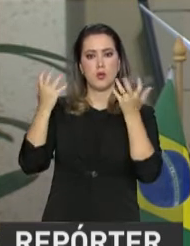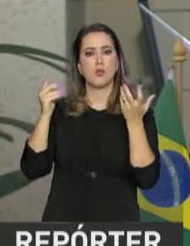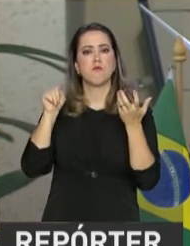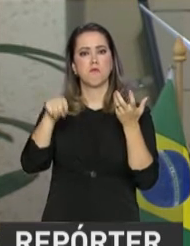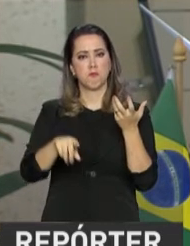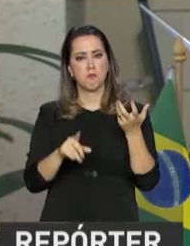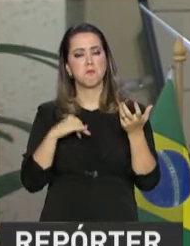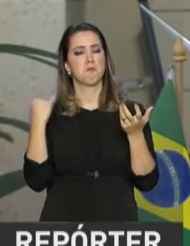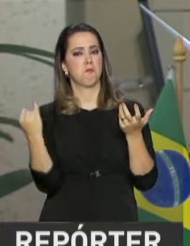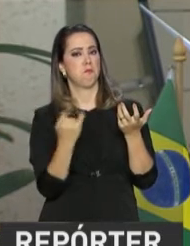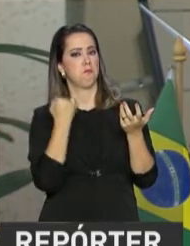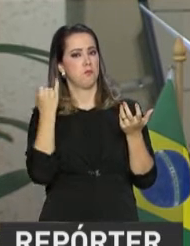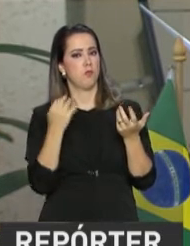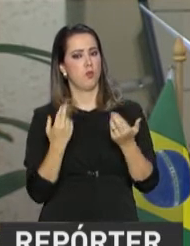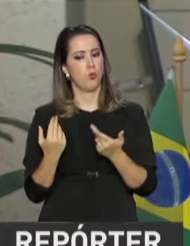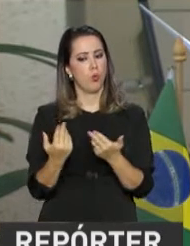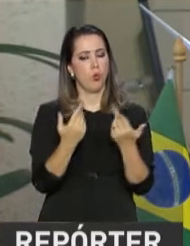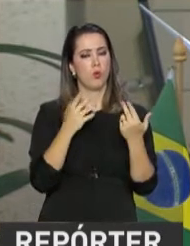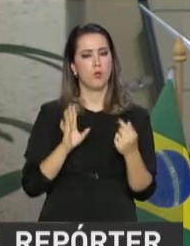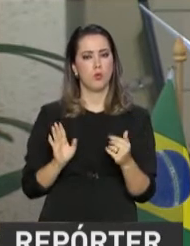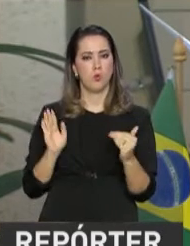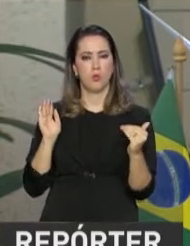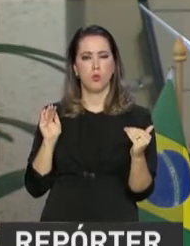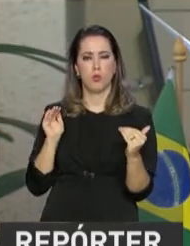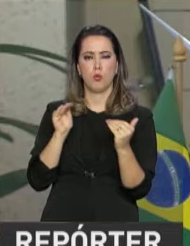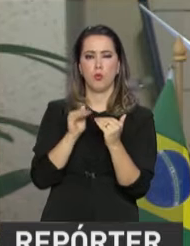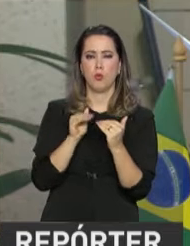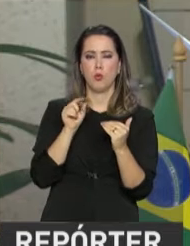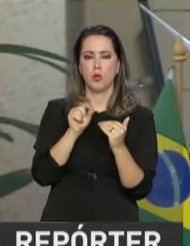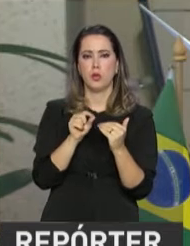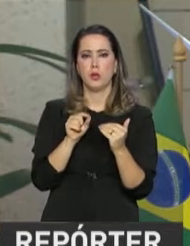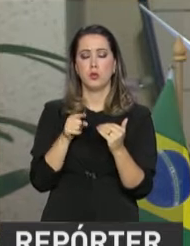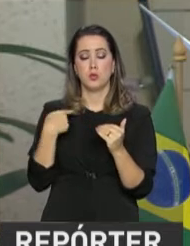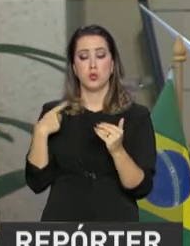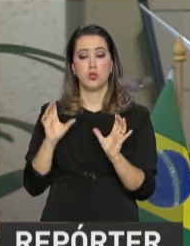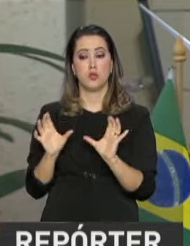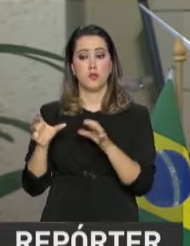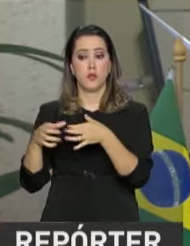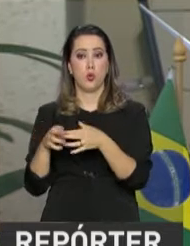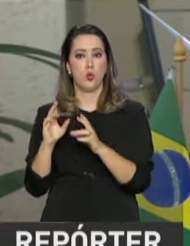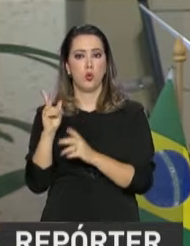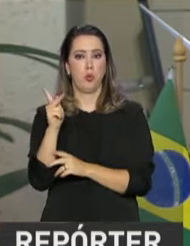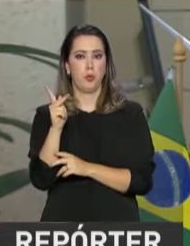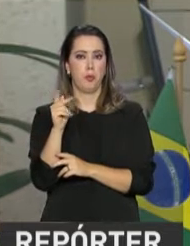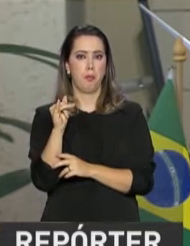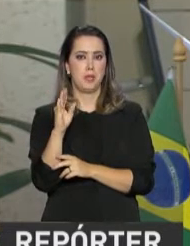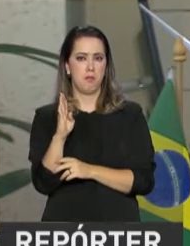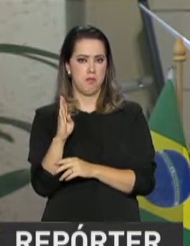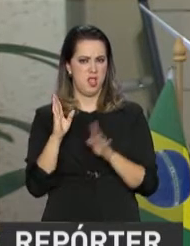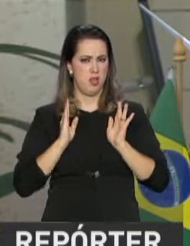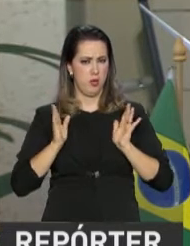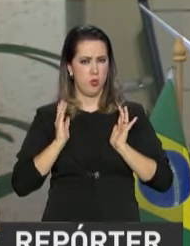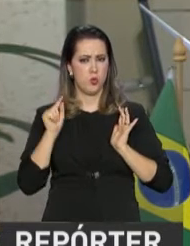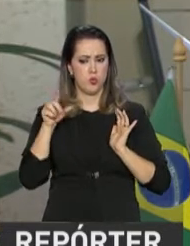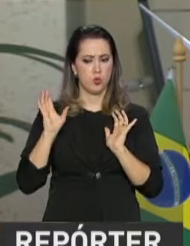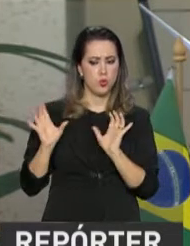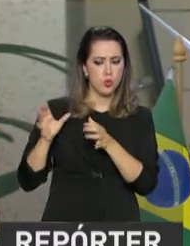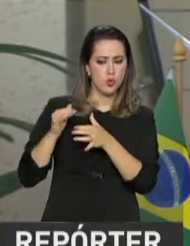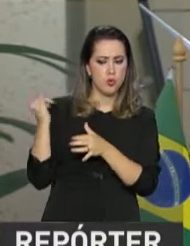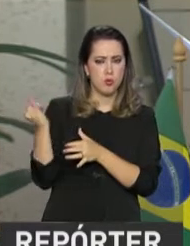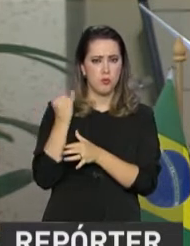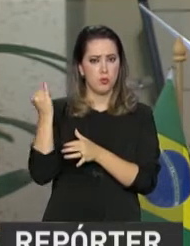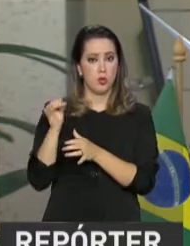o o o a principal parte do pib empresarial do mundo é certamente é